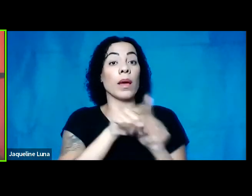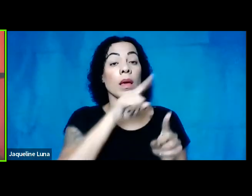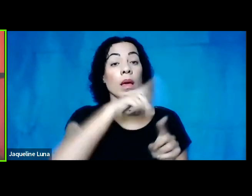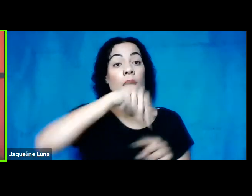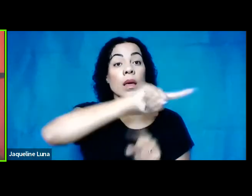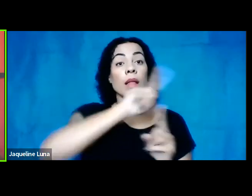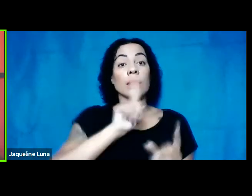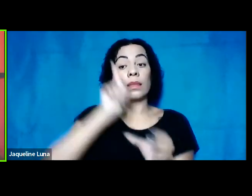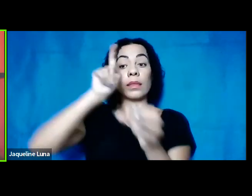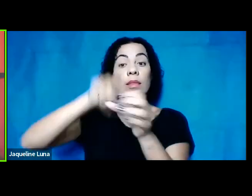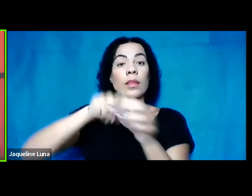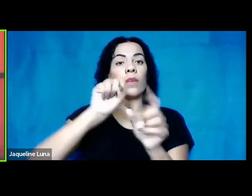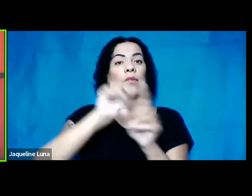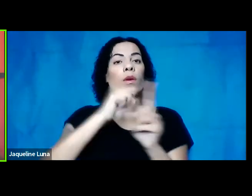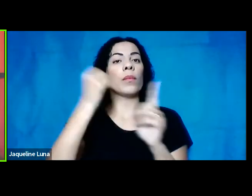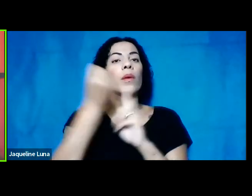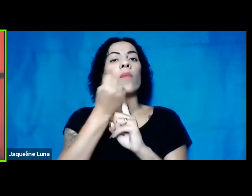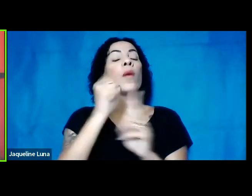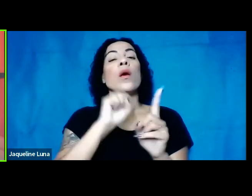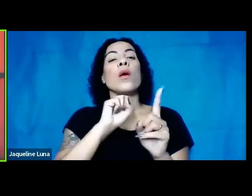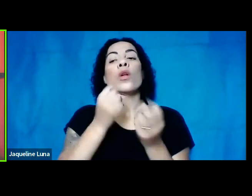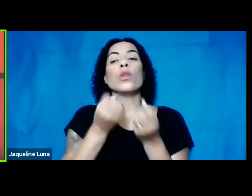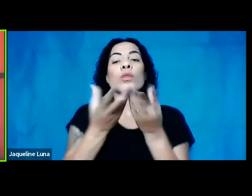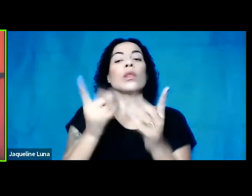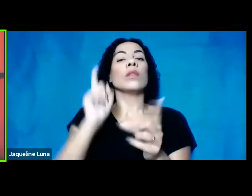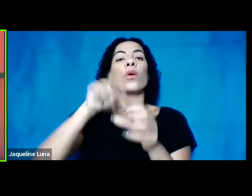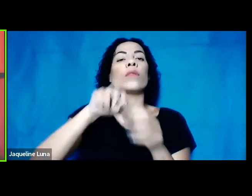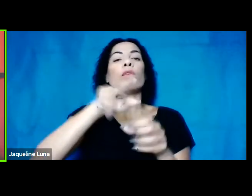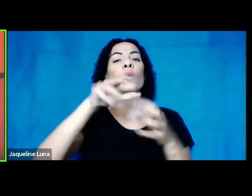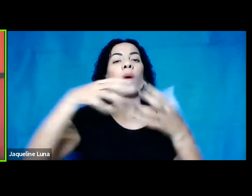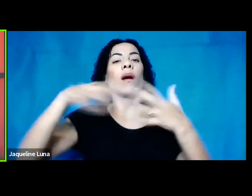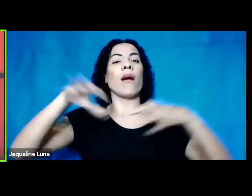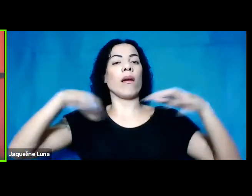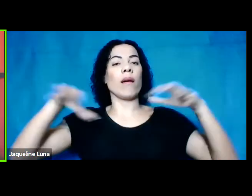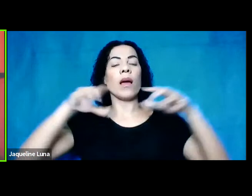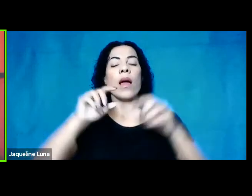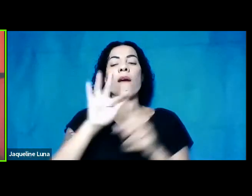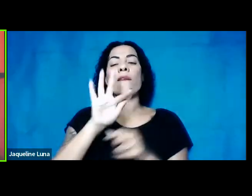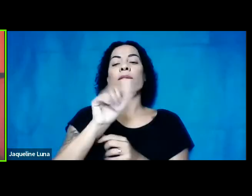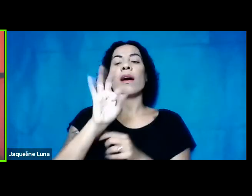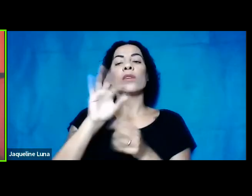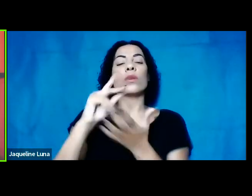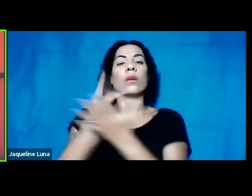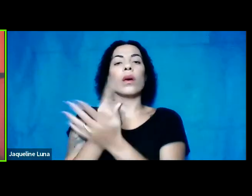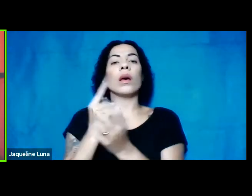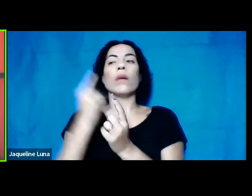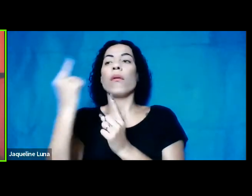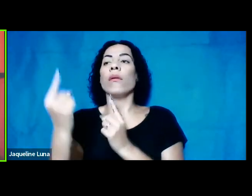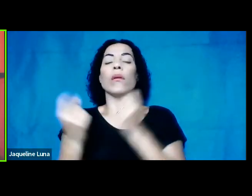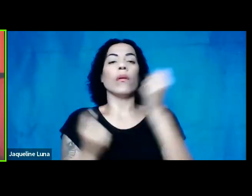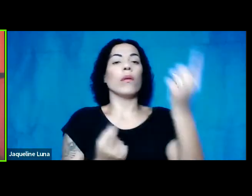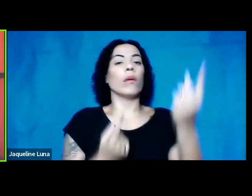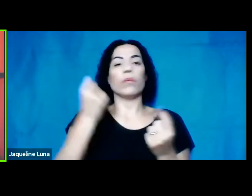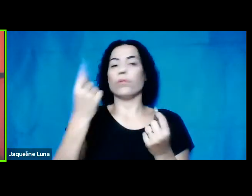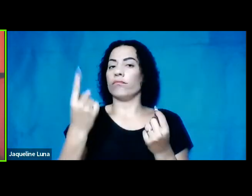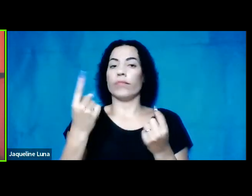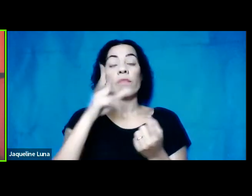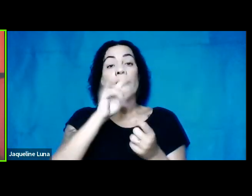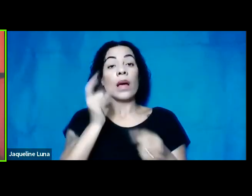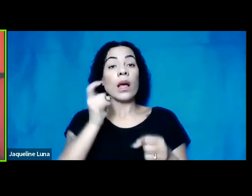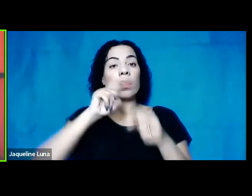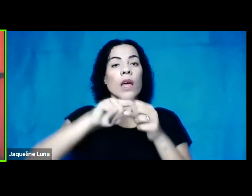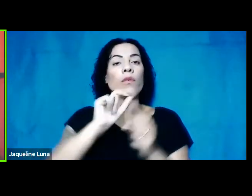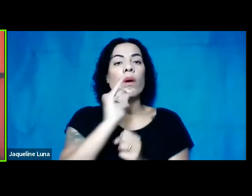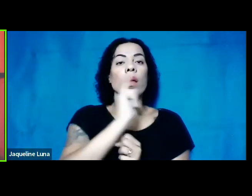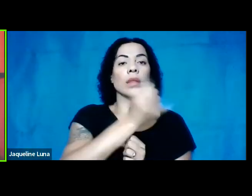não devolve um conjunto de fragmentos, não devolve um conjunto de fatos isolados, e sim uma narrativa que pressupõe a existência de